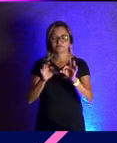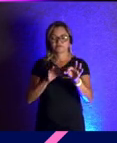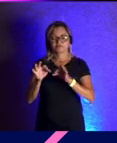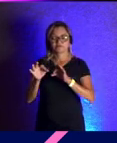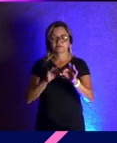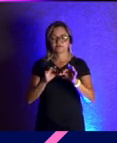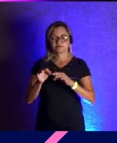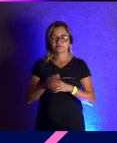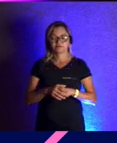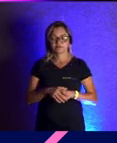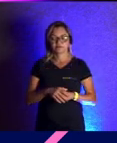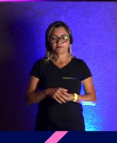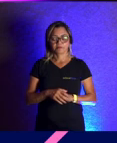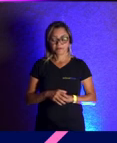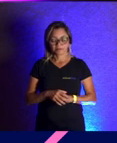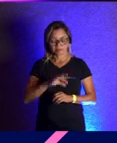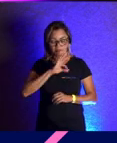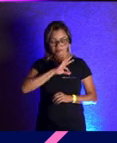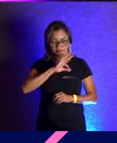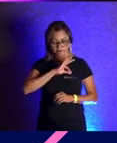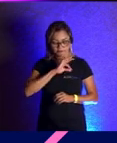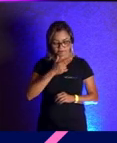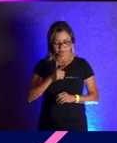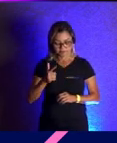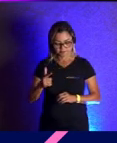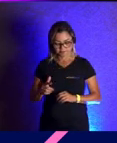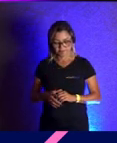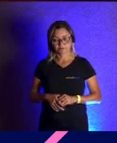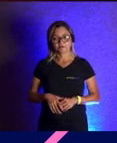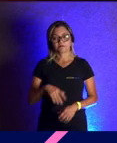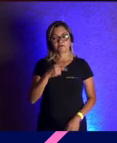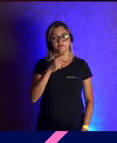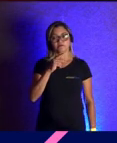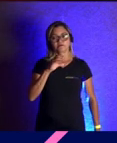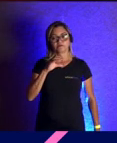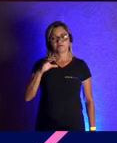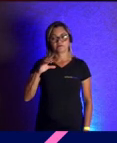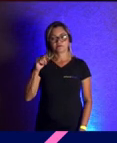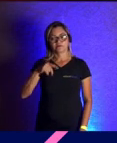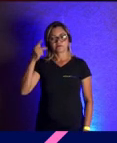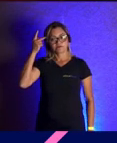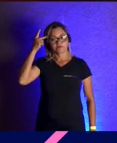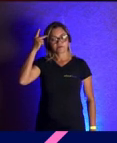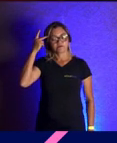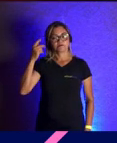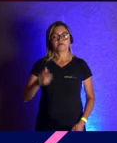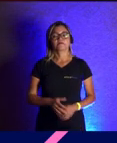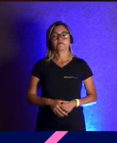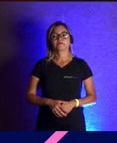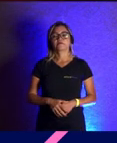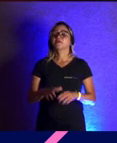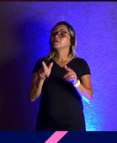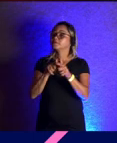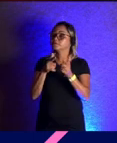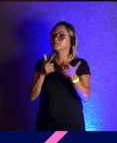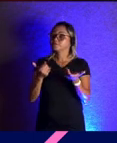não policiais. Então, em São Paulo, tem que ser feito. Então, a gente até diz isso na reportagem,